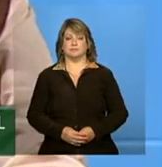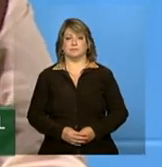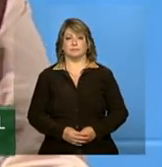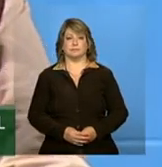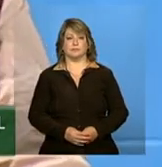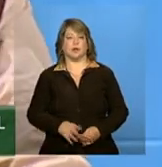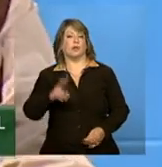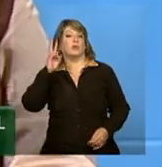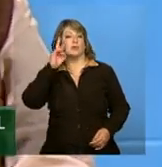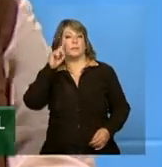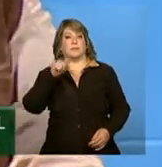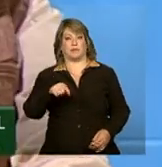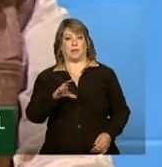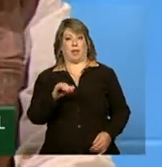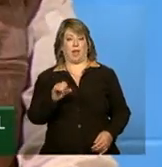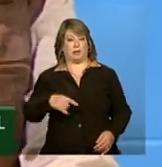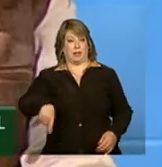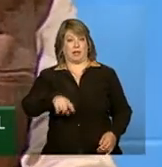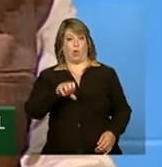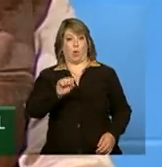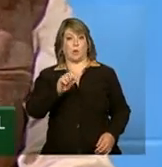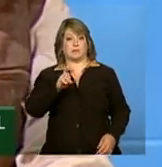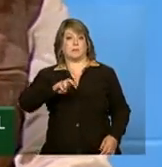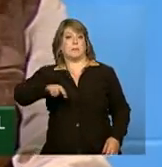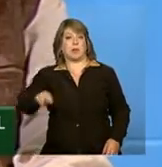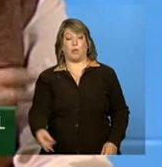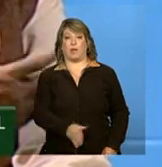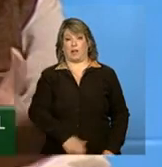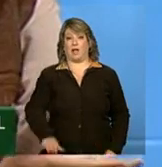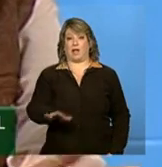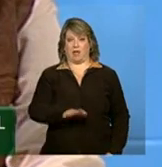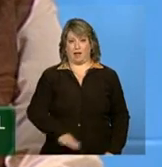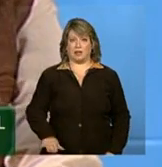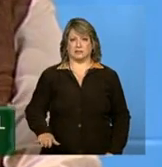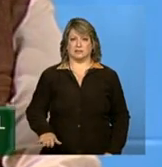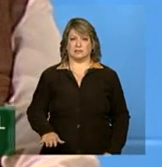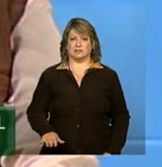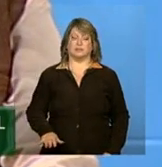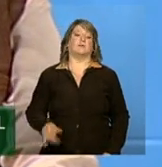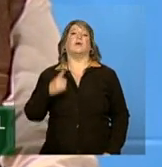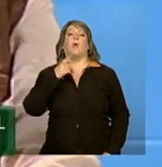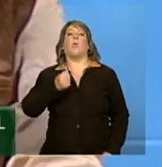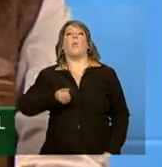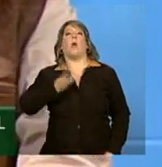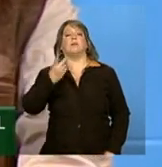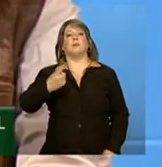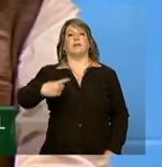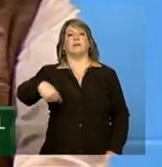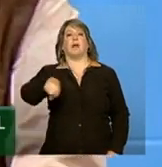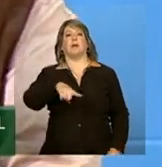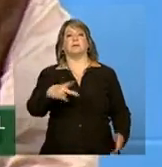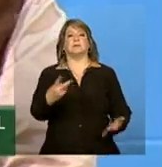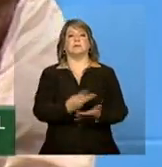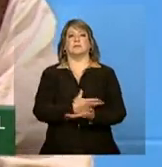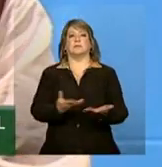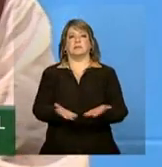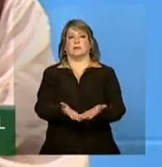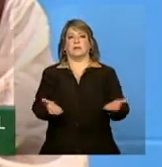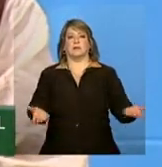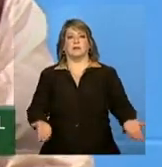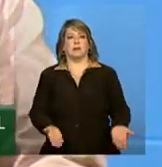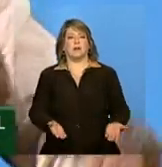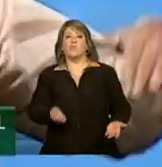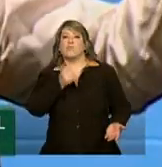no caso dessas 85 milhões de crianças, quantos desses casos são nem sequer